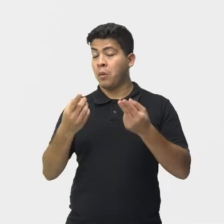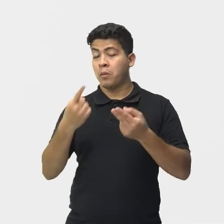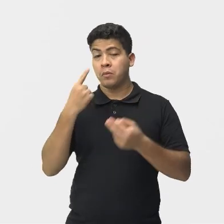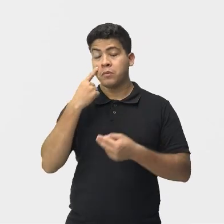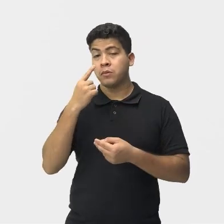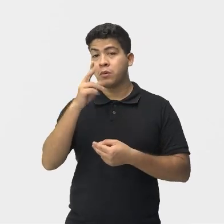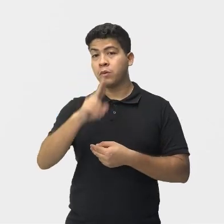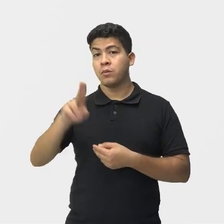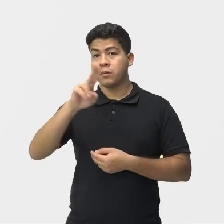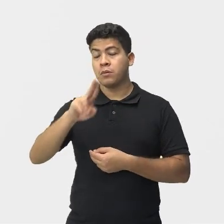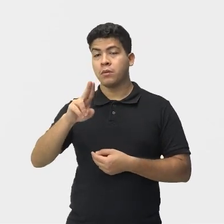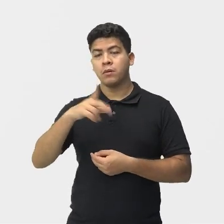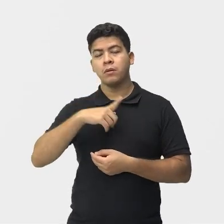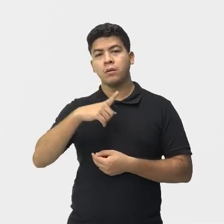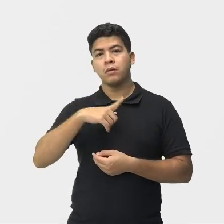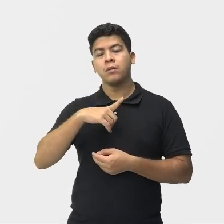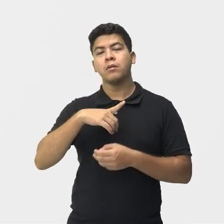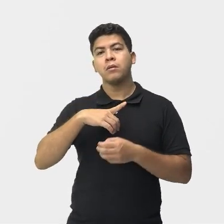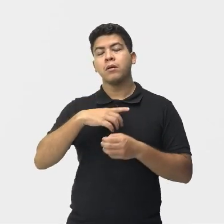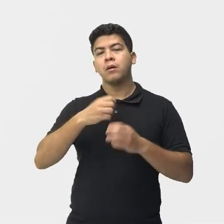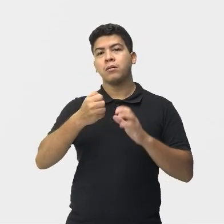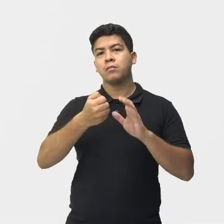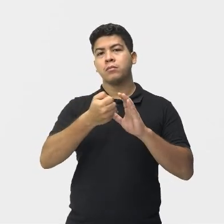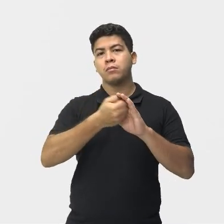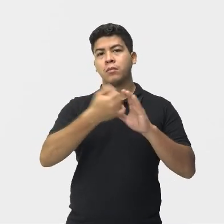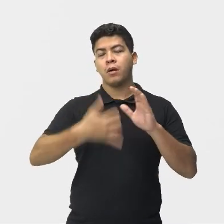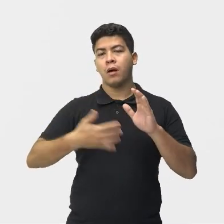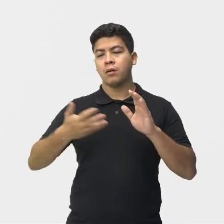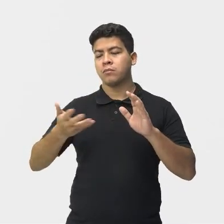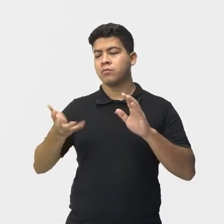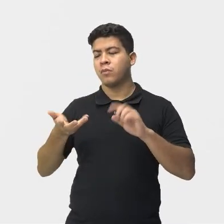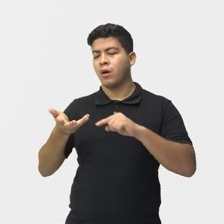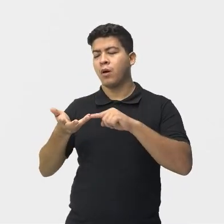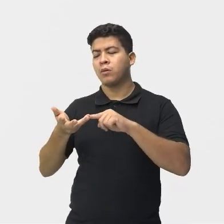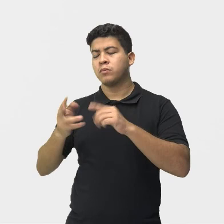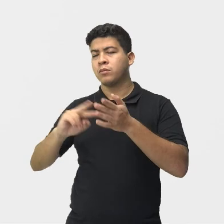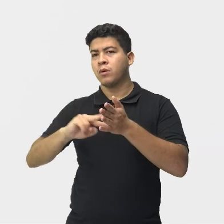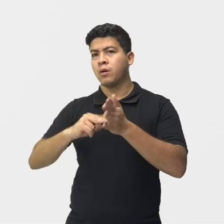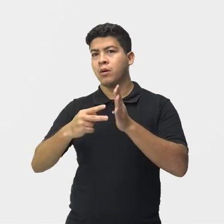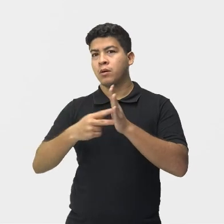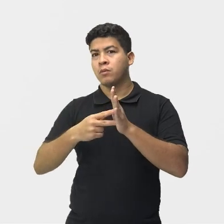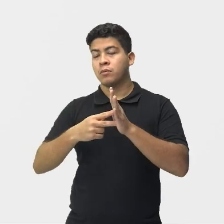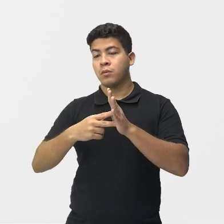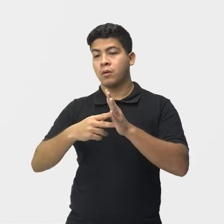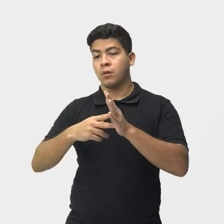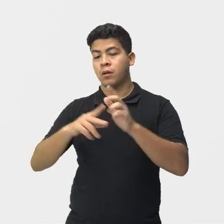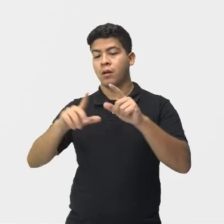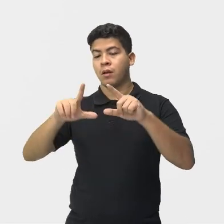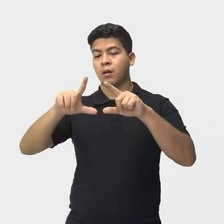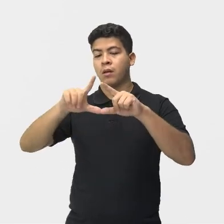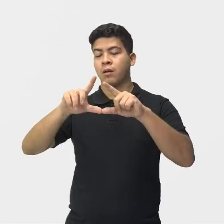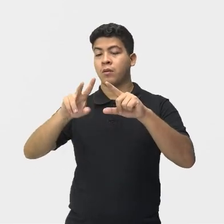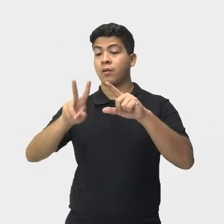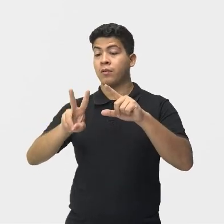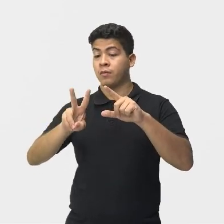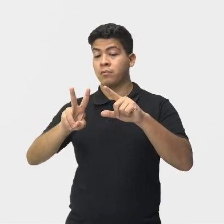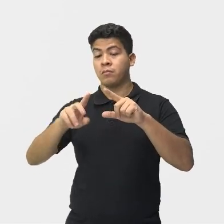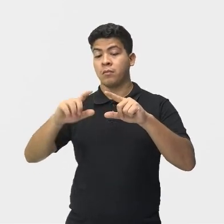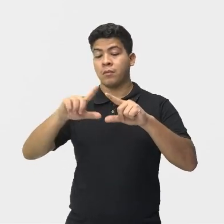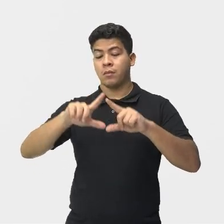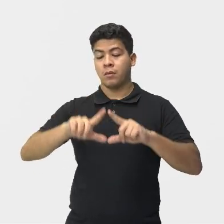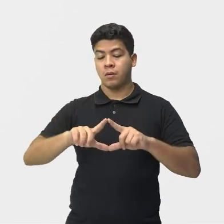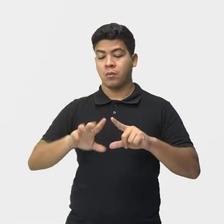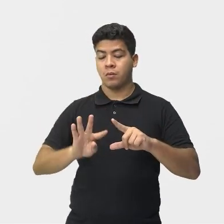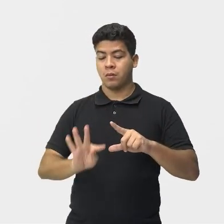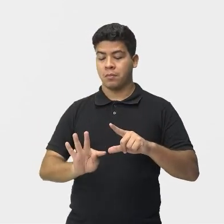a gente usa a própria definição de aceleração, que é variação da velocidade pela variação do tempo.